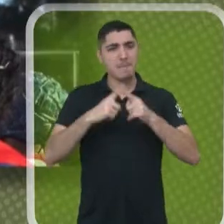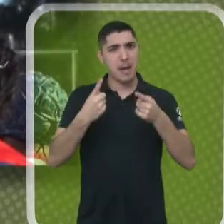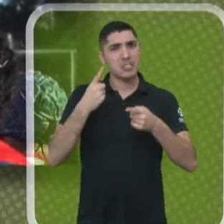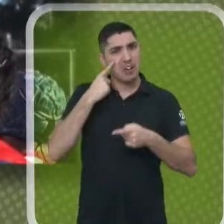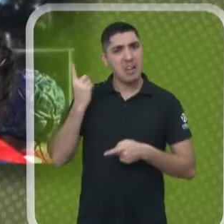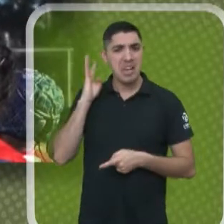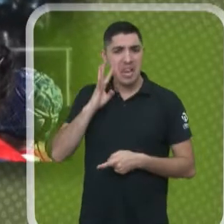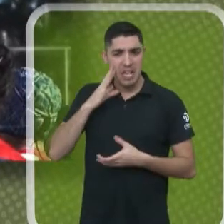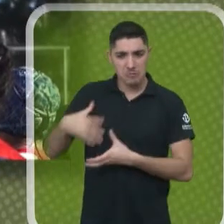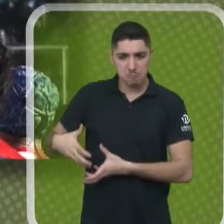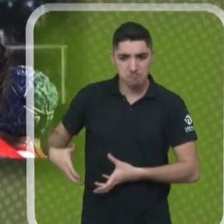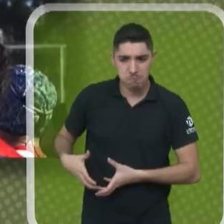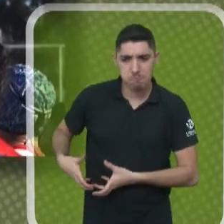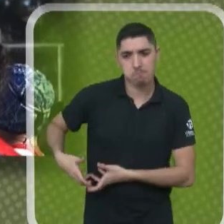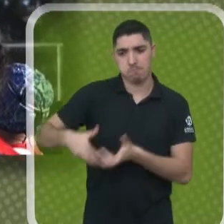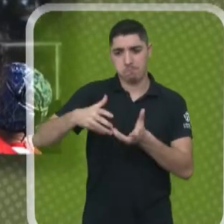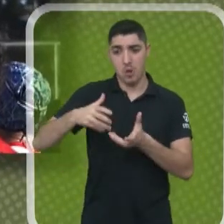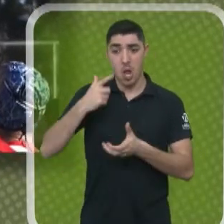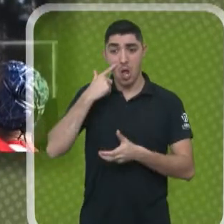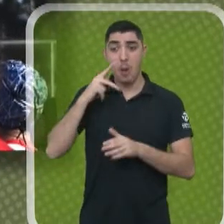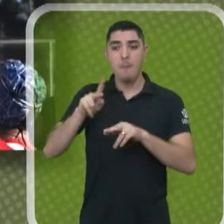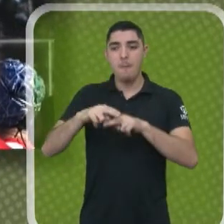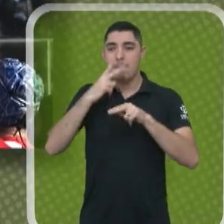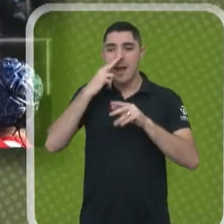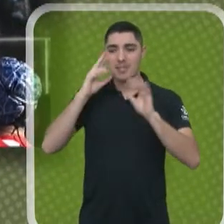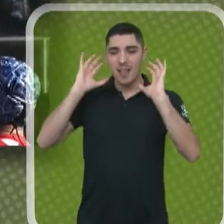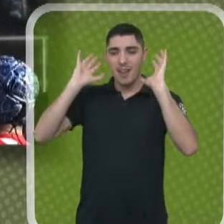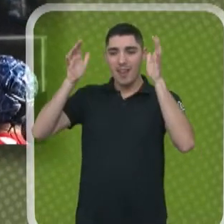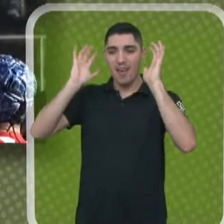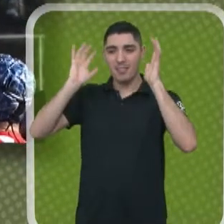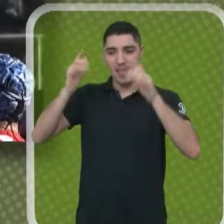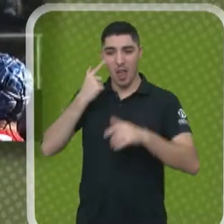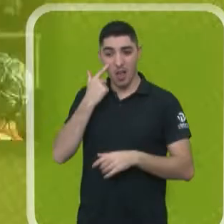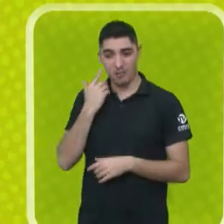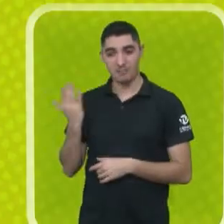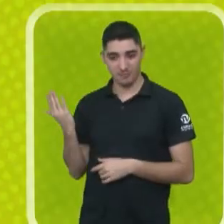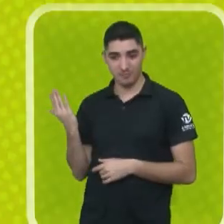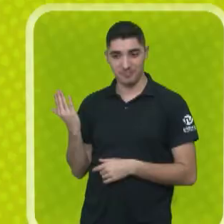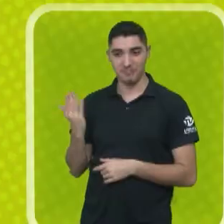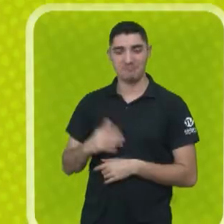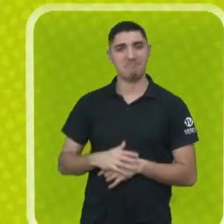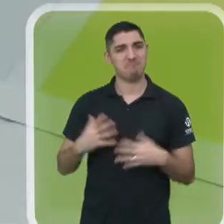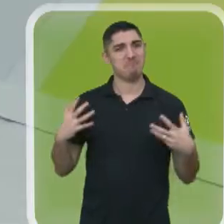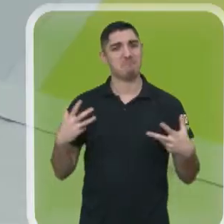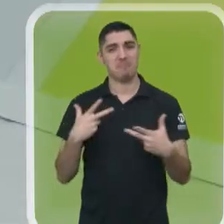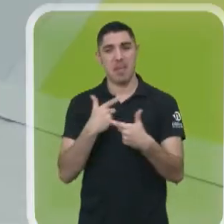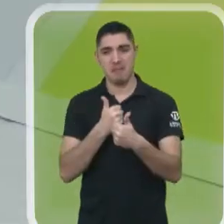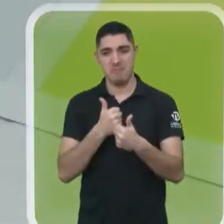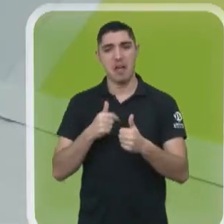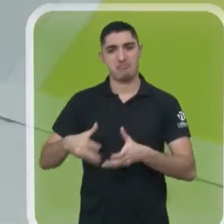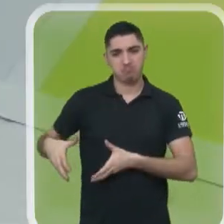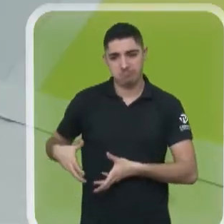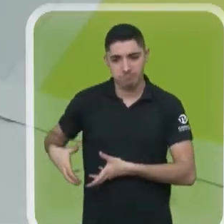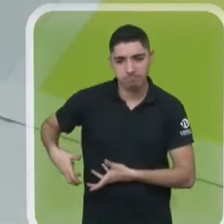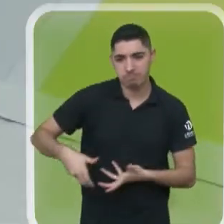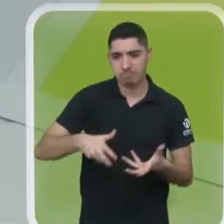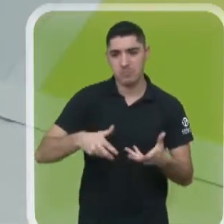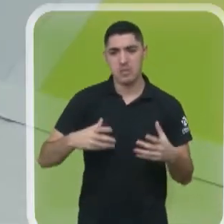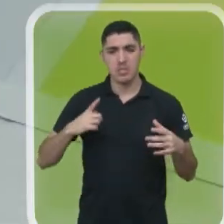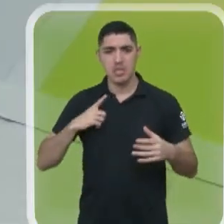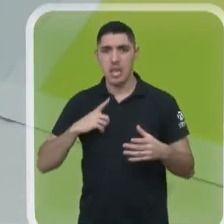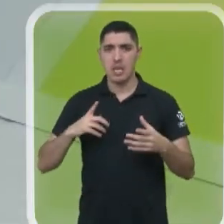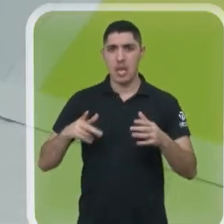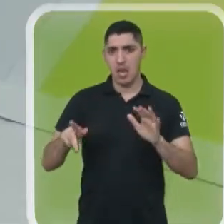pessoal levanta tipo lateral que eles cobram ergue o companheiro para pegar a bola lá em cima realmente Espetacular o rugby tem toda uma dinâmica ali de